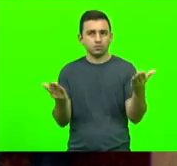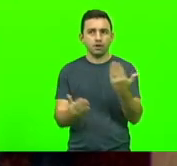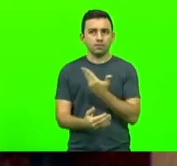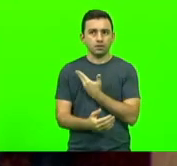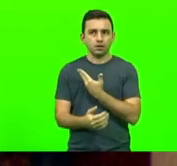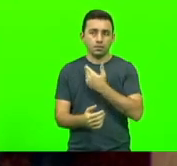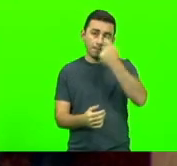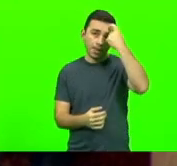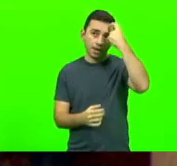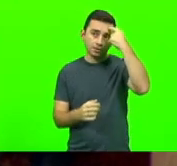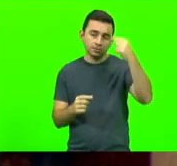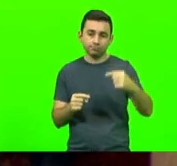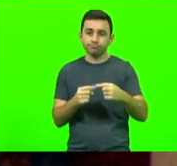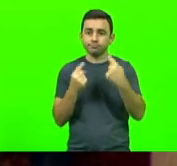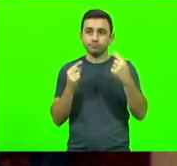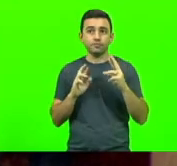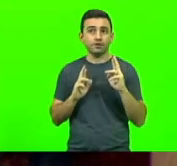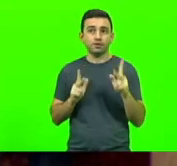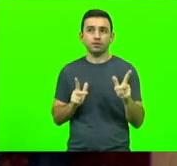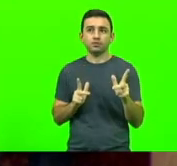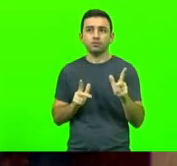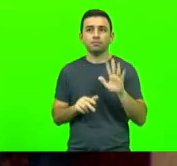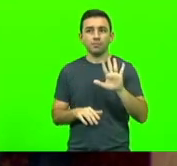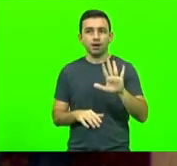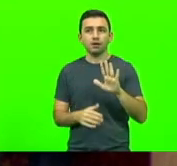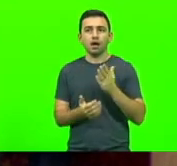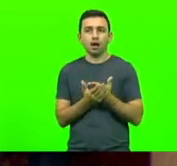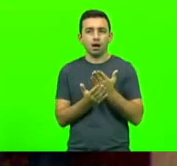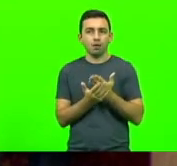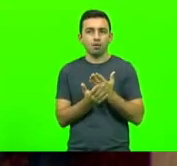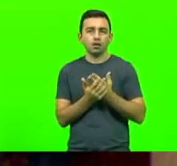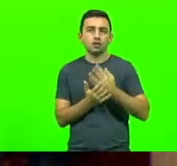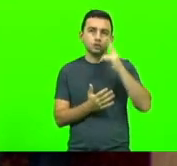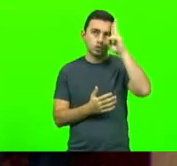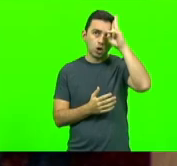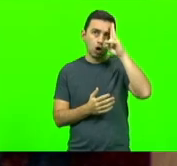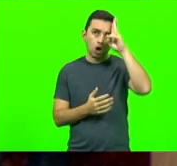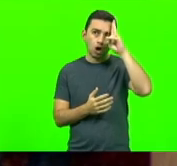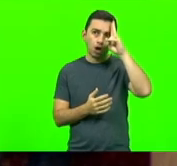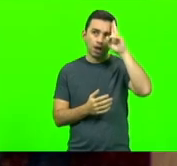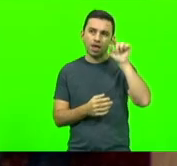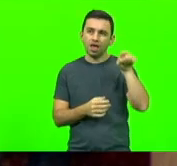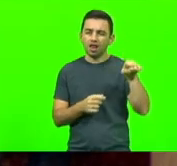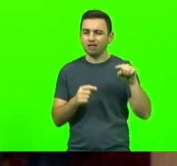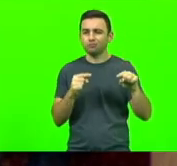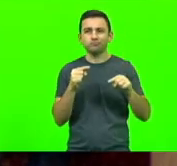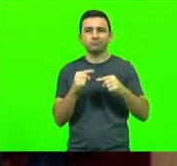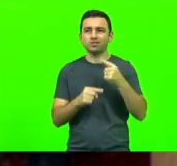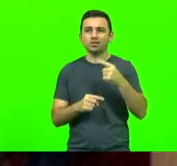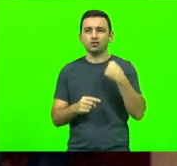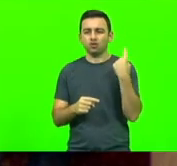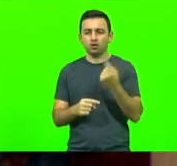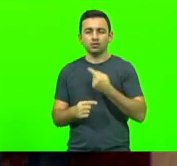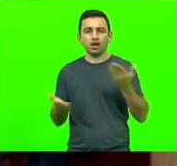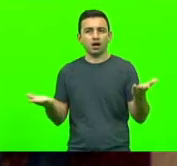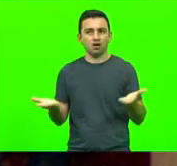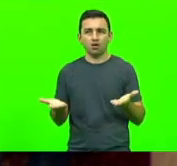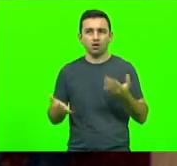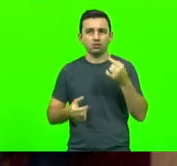pensam divergente de nós, mas a aula de história da deputada não coaduna com o que nós estamos discutindo